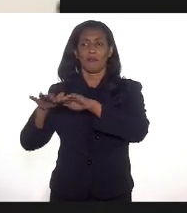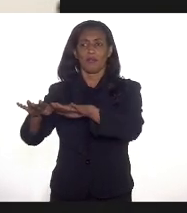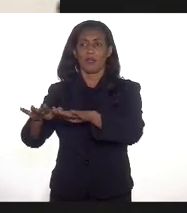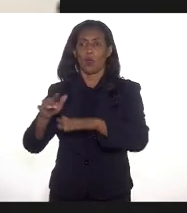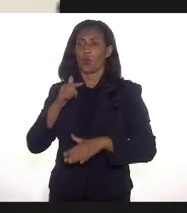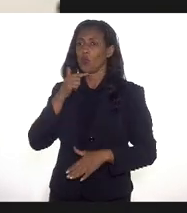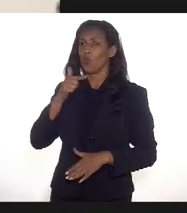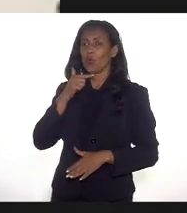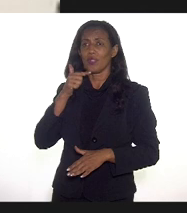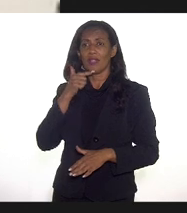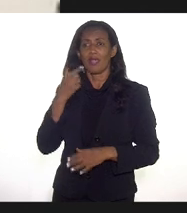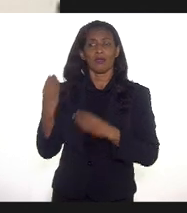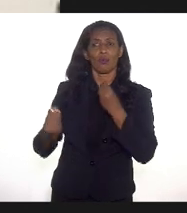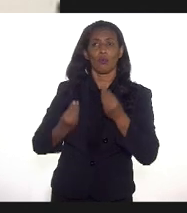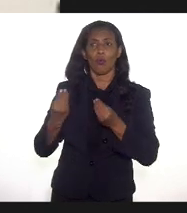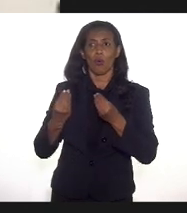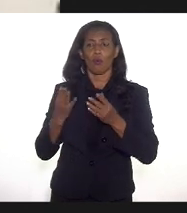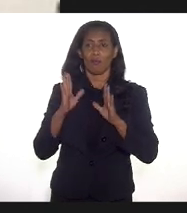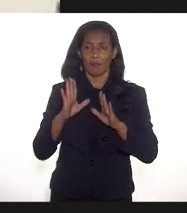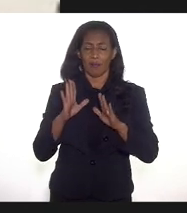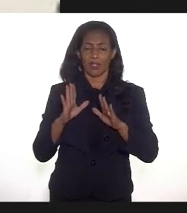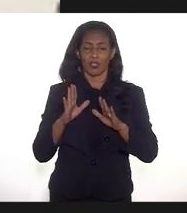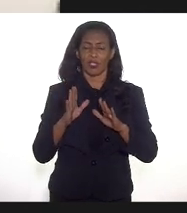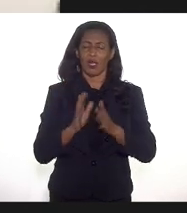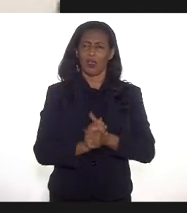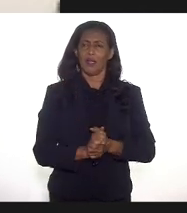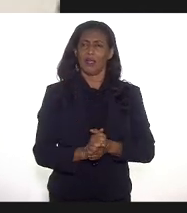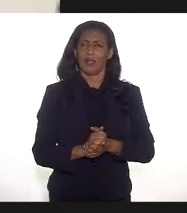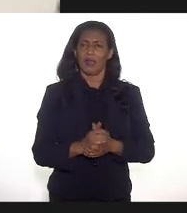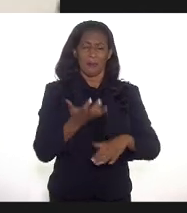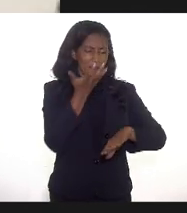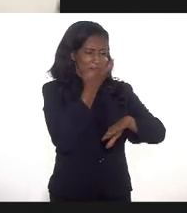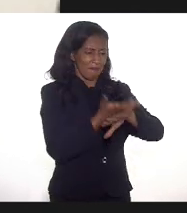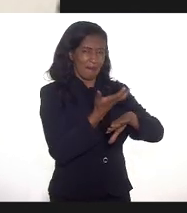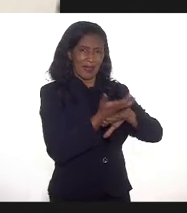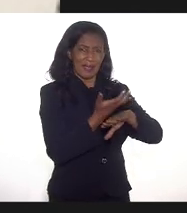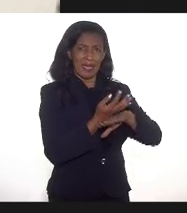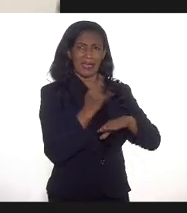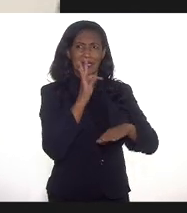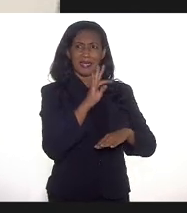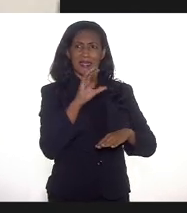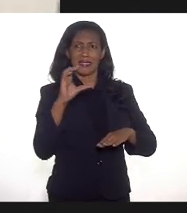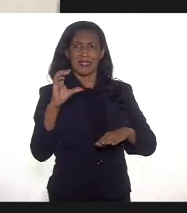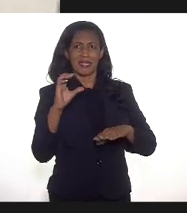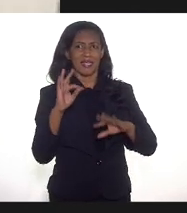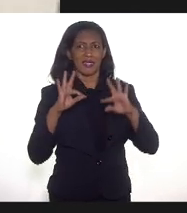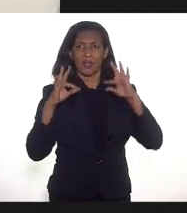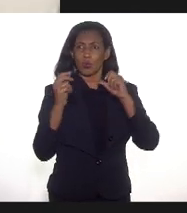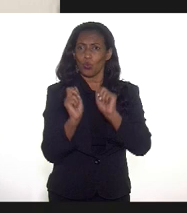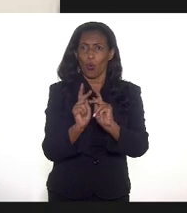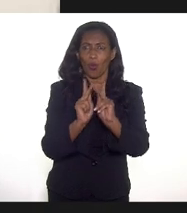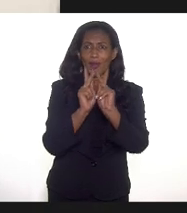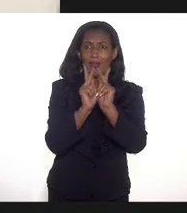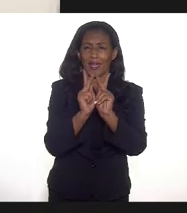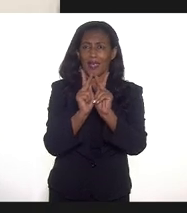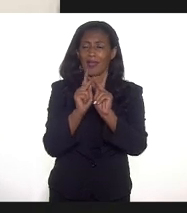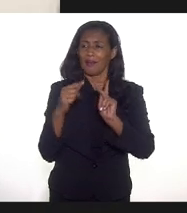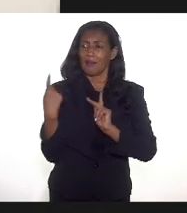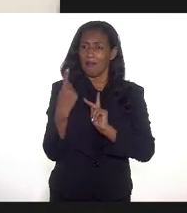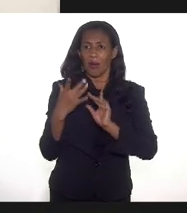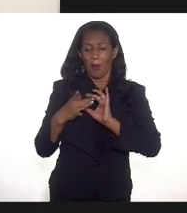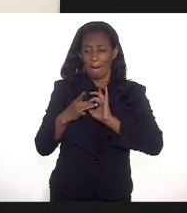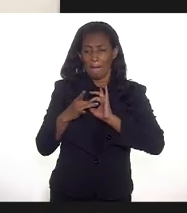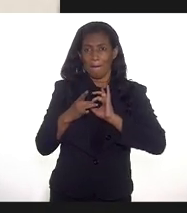conseguem estágio. Nós já concluímos toda a nossa disciplina, TCC, mas estamos presos na FAETEC por conta